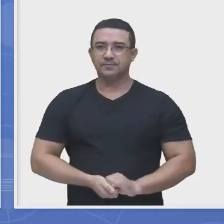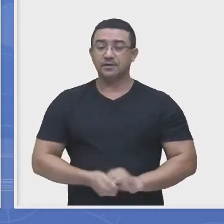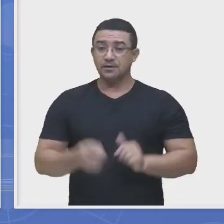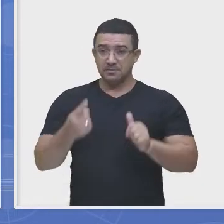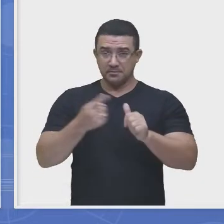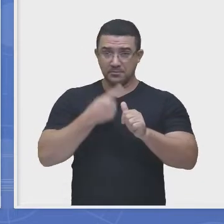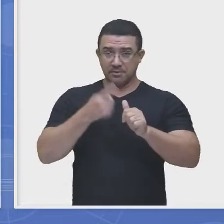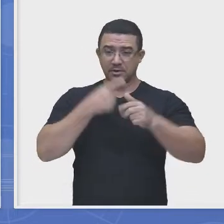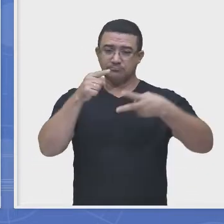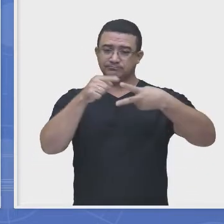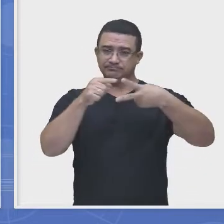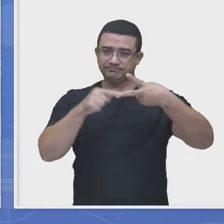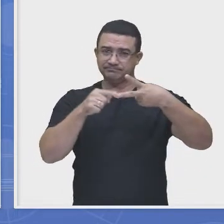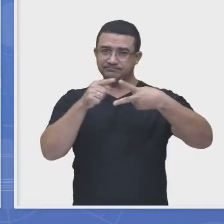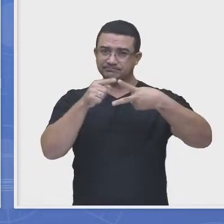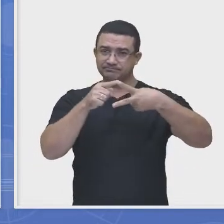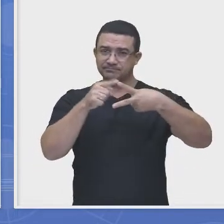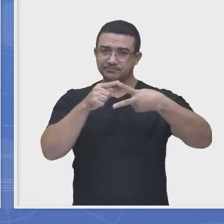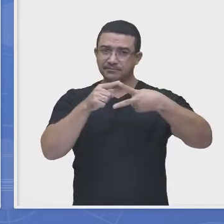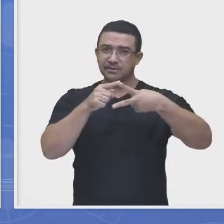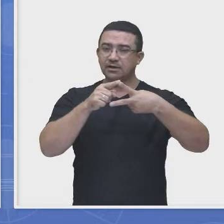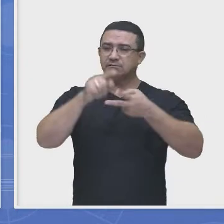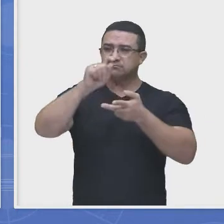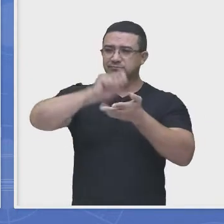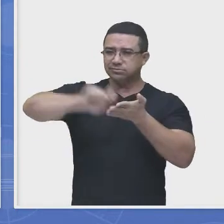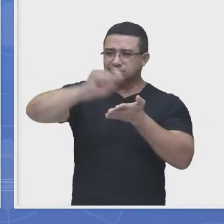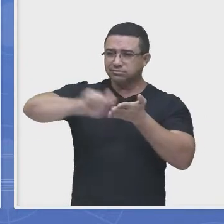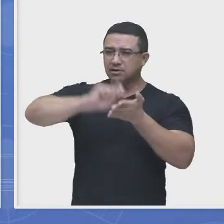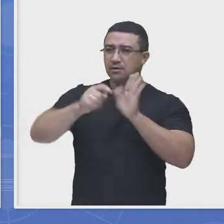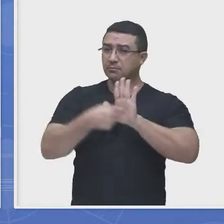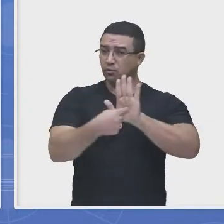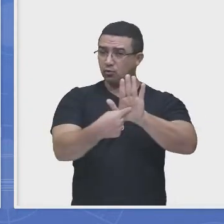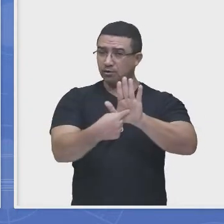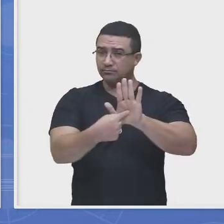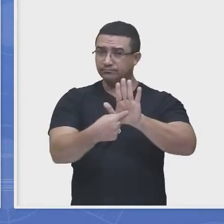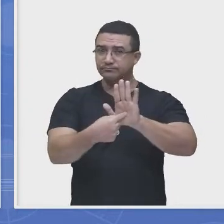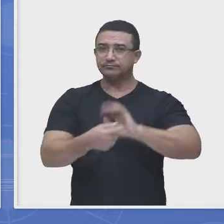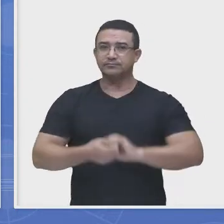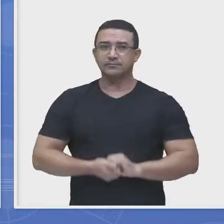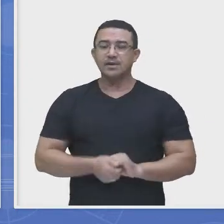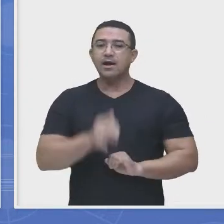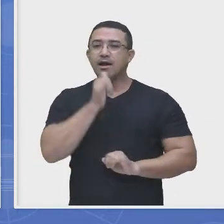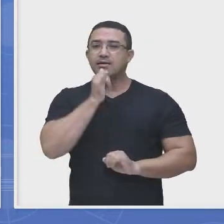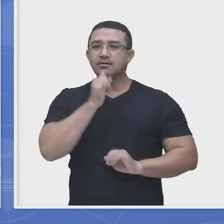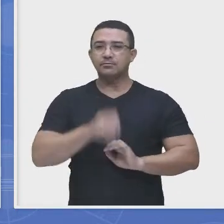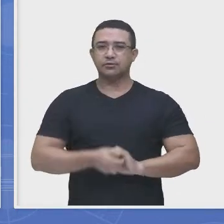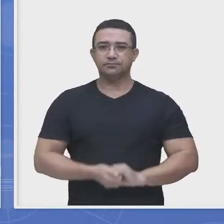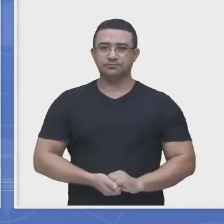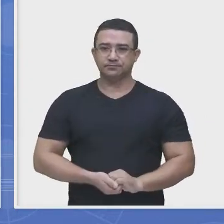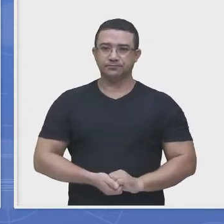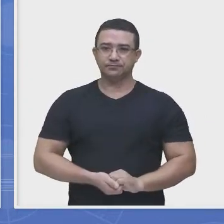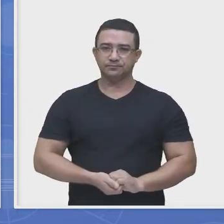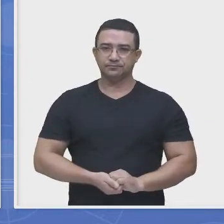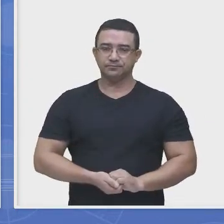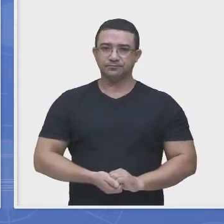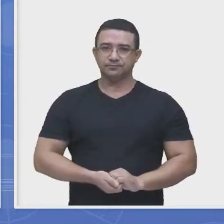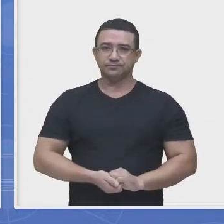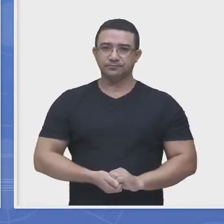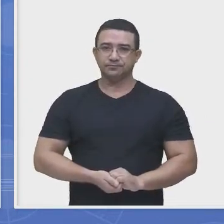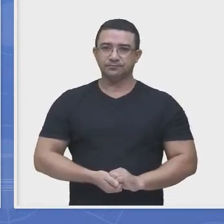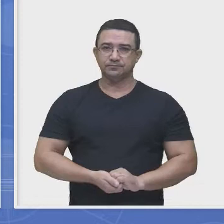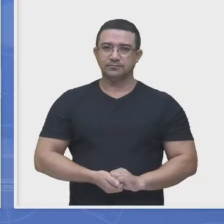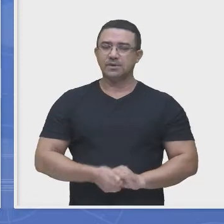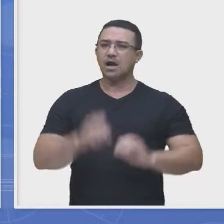deles, colocando aí logo dissertação expositiva. A gente já começa aí com um exemplo para que possa ficar bem claro.